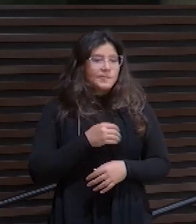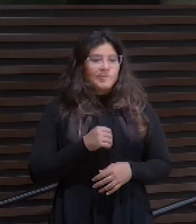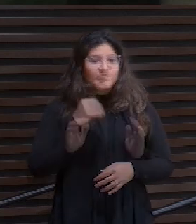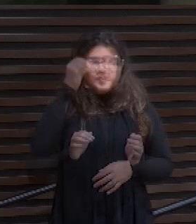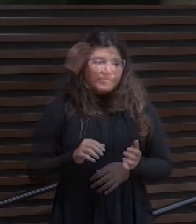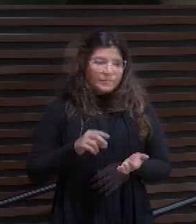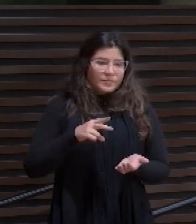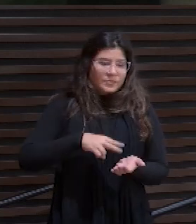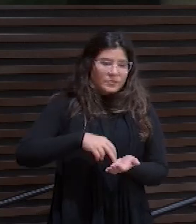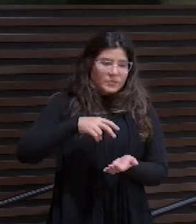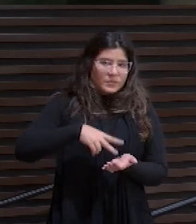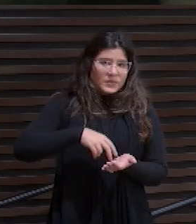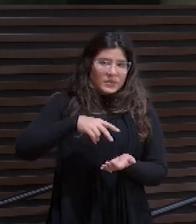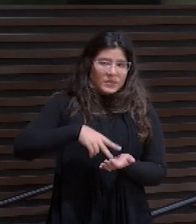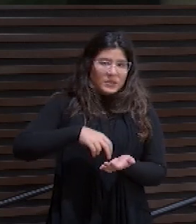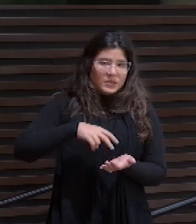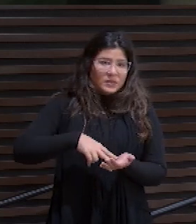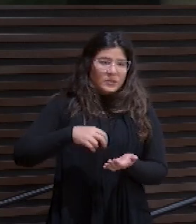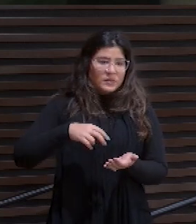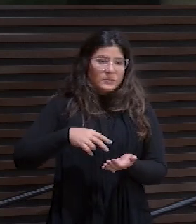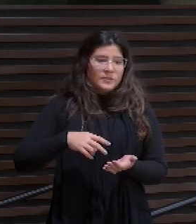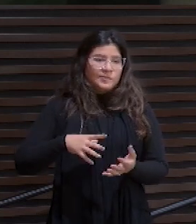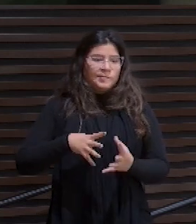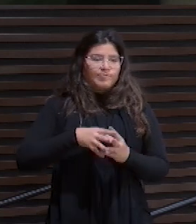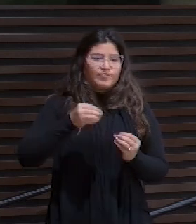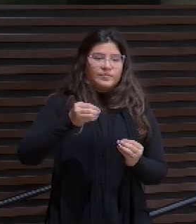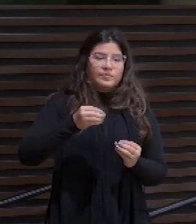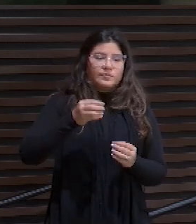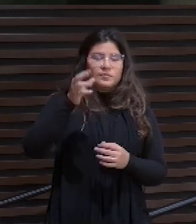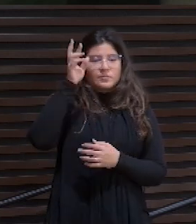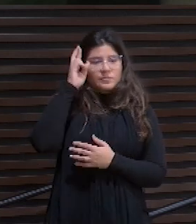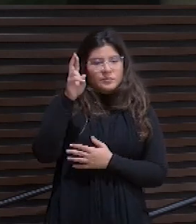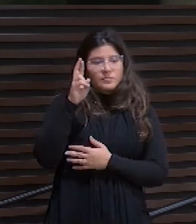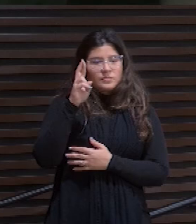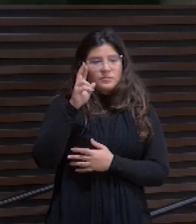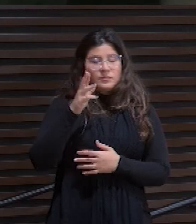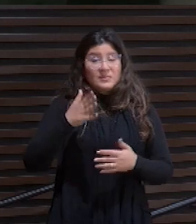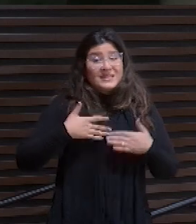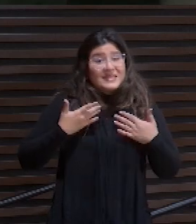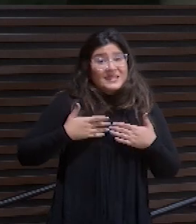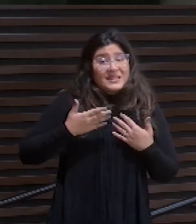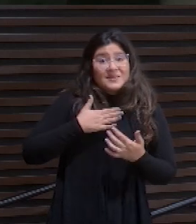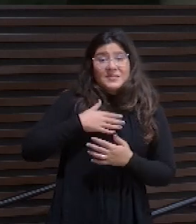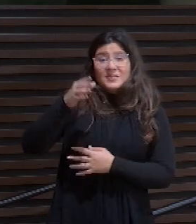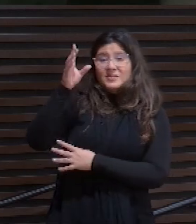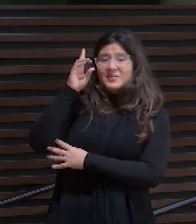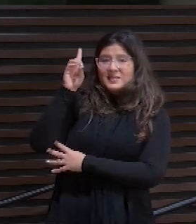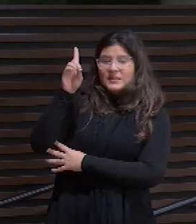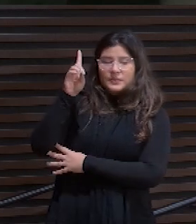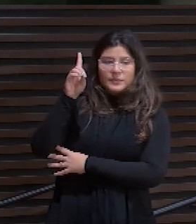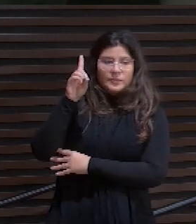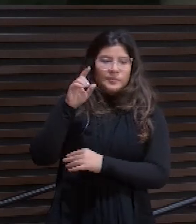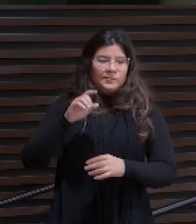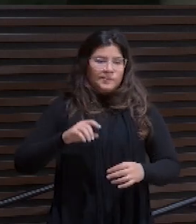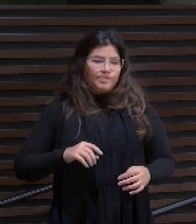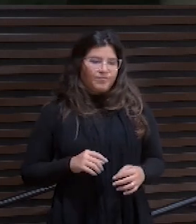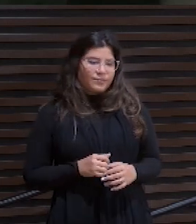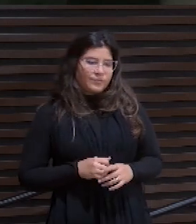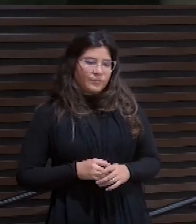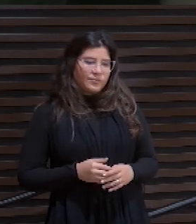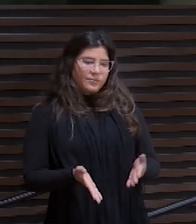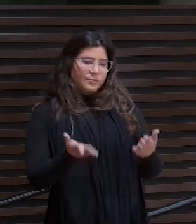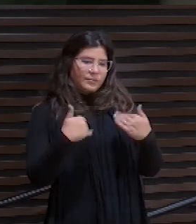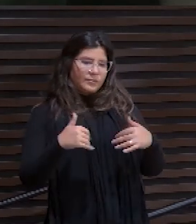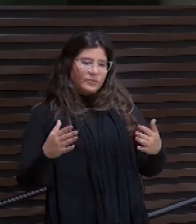Vamos lá? A minha alma se alegra no meu Deus, porque me cobriu de vestes de salvação e